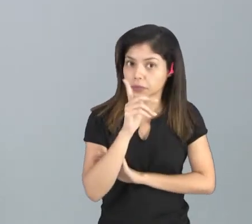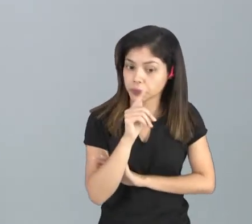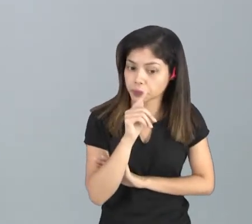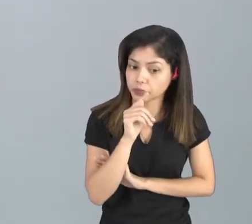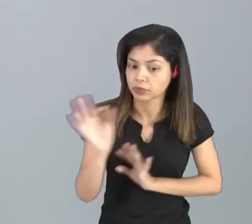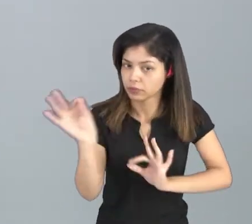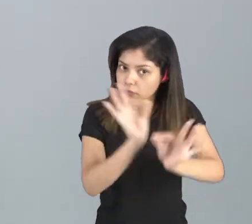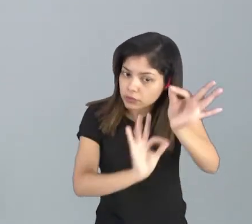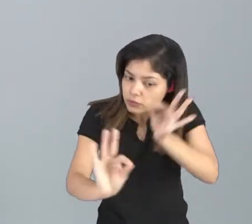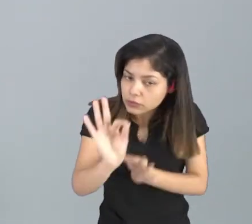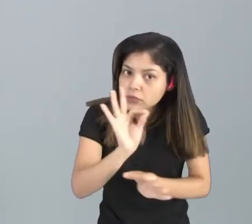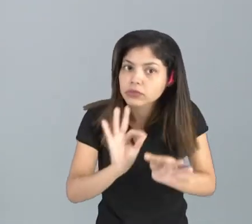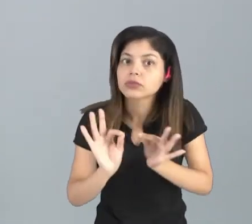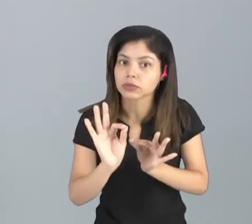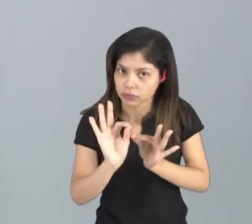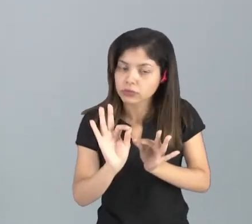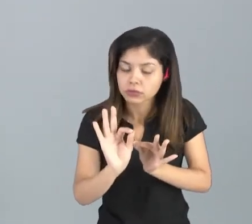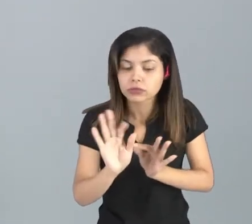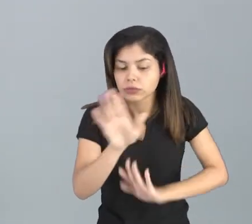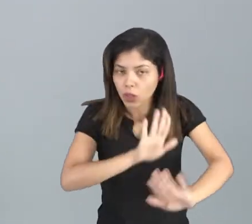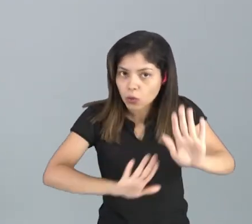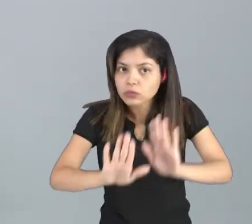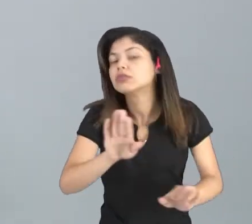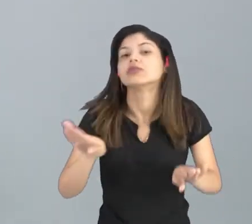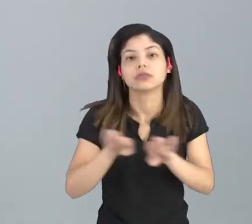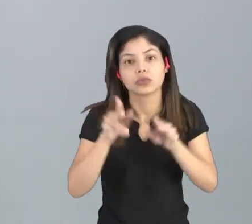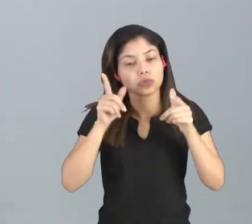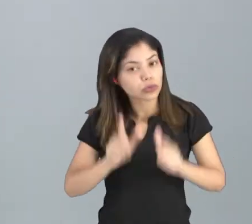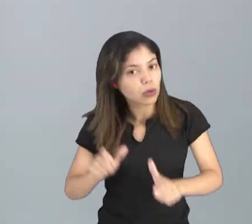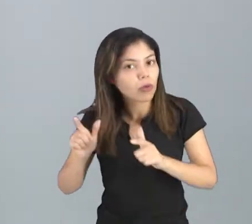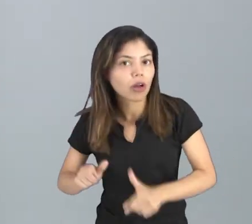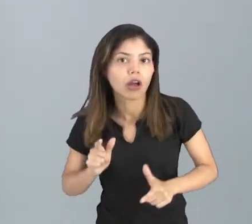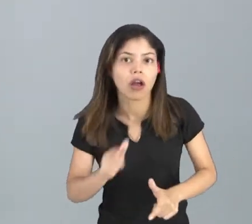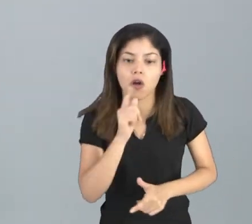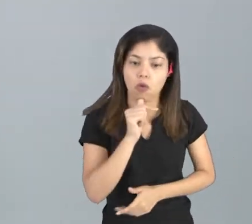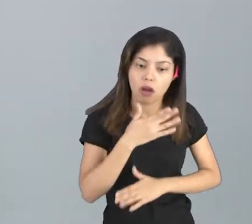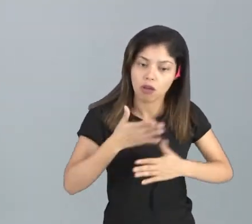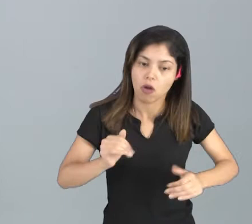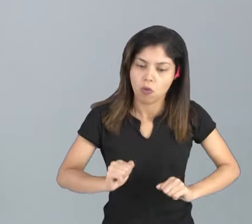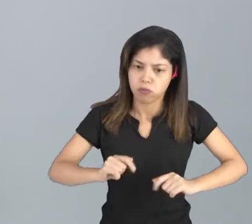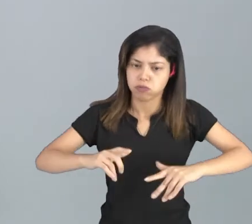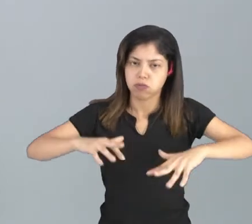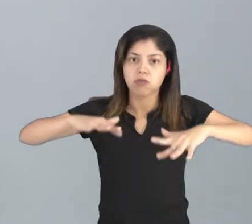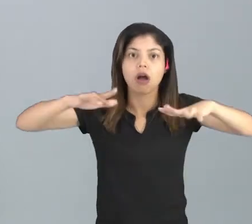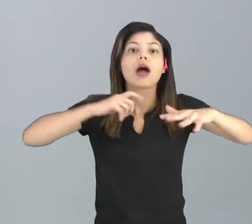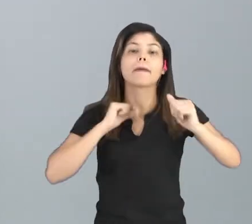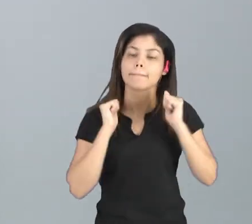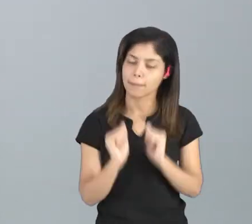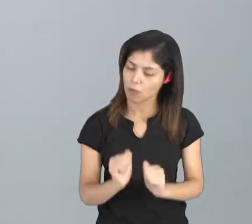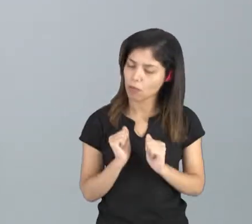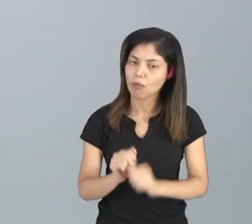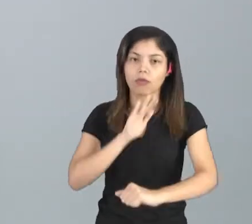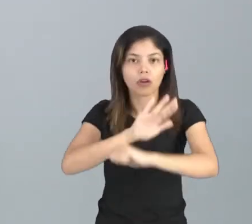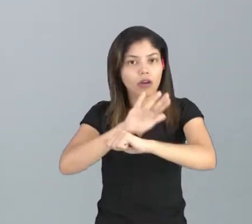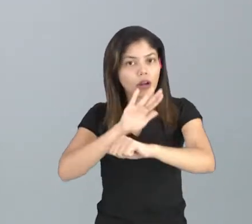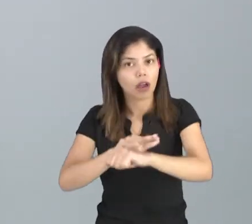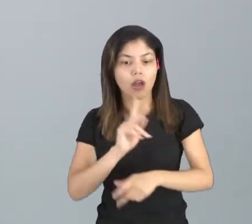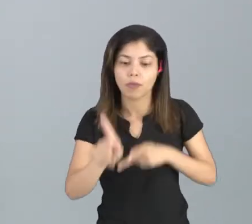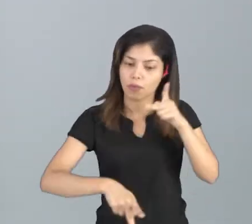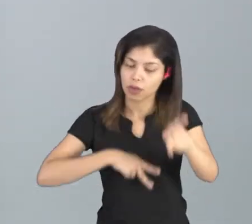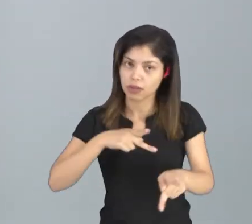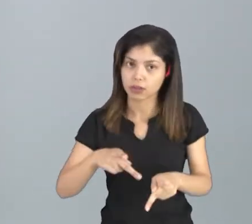um planejamento para manter os reservatórios sempre com água em quantidade que possa atender a demanda